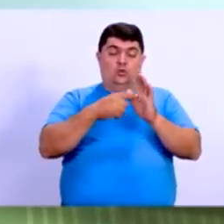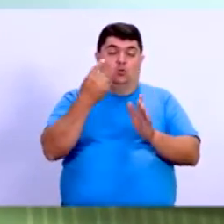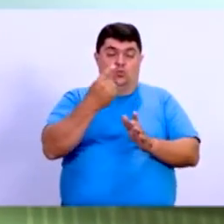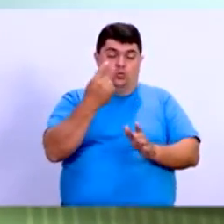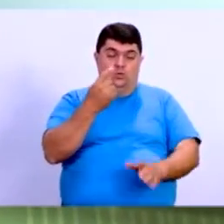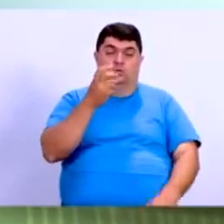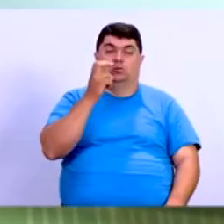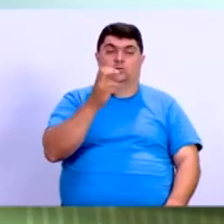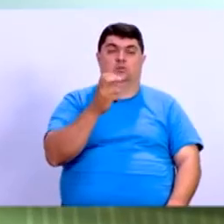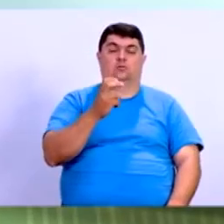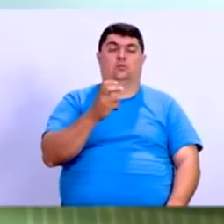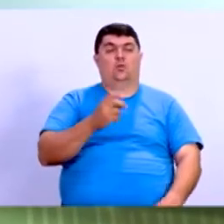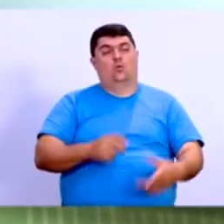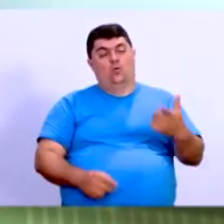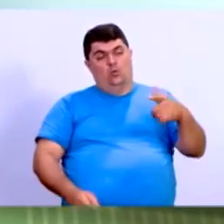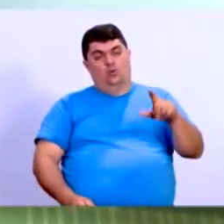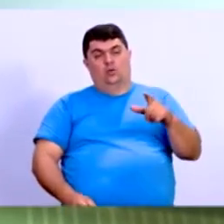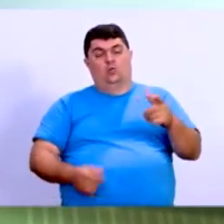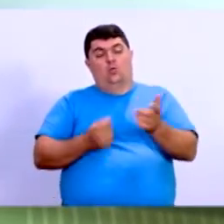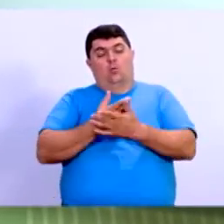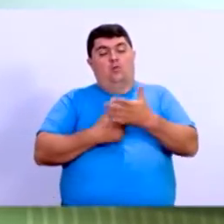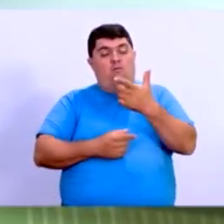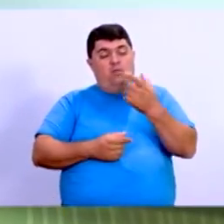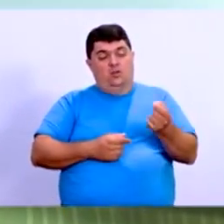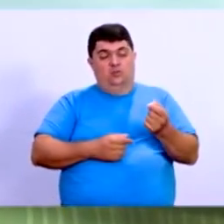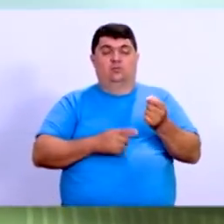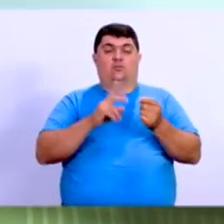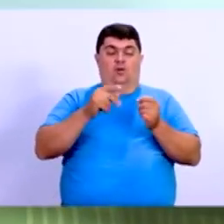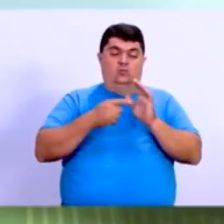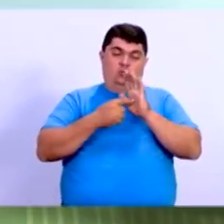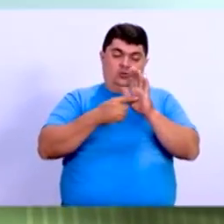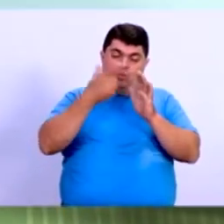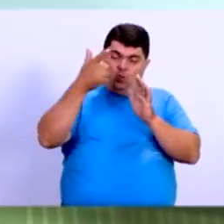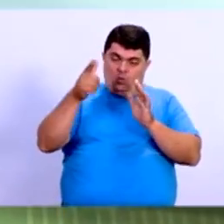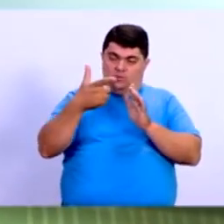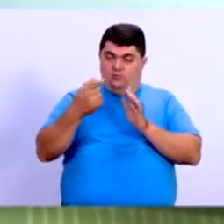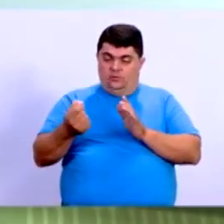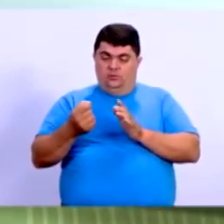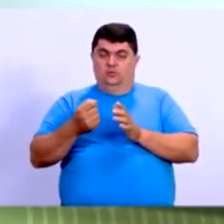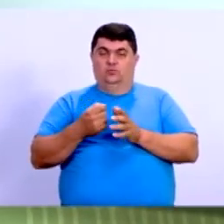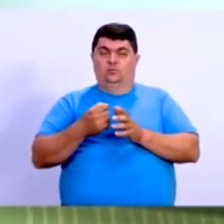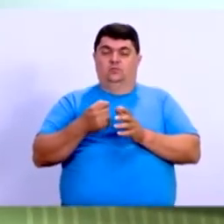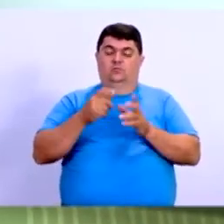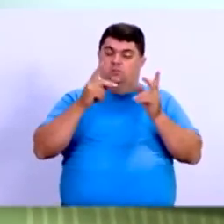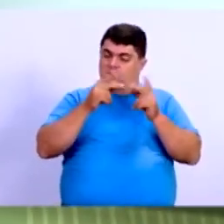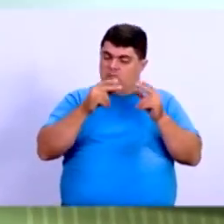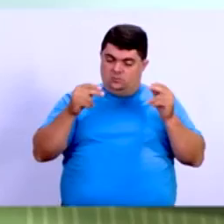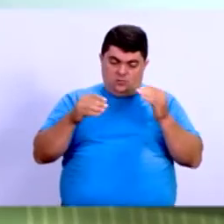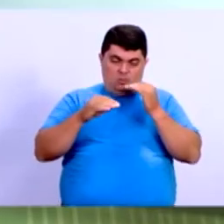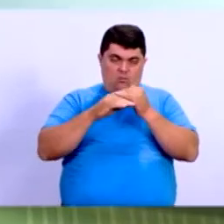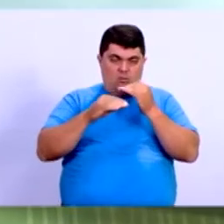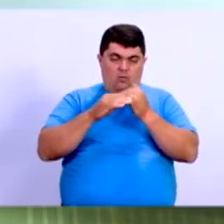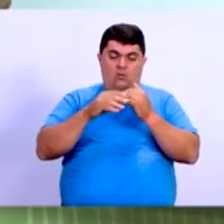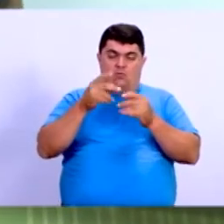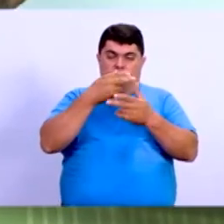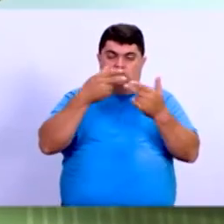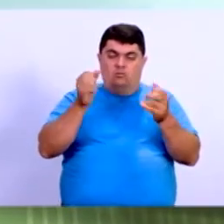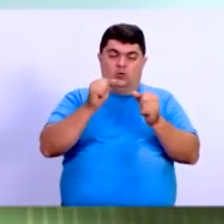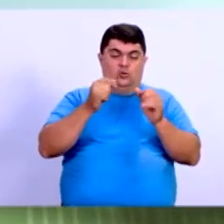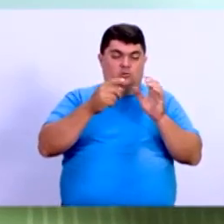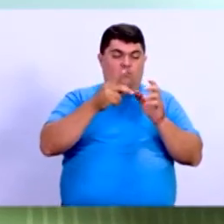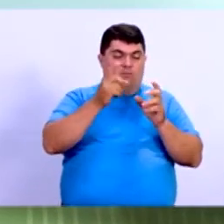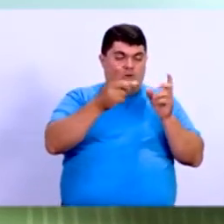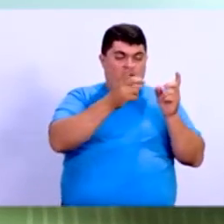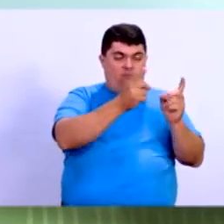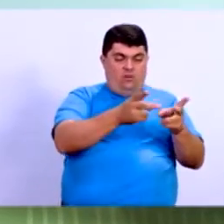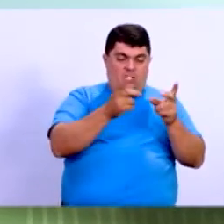5. Aí vem outra pessoa e compra 20. Vai aparecer em outra venda, 20. Então, o mesmo produto, ele pode aparecer em diversas vendas.